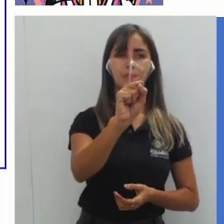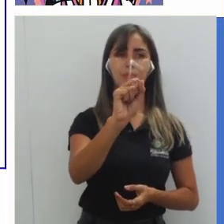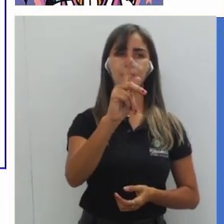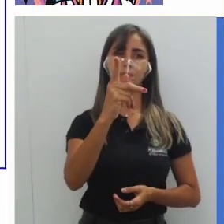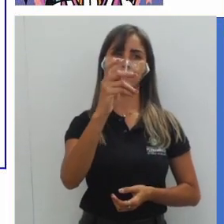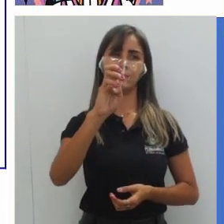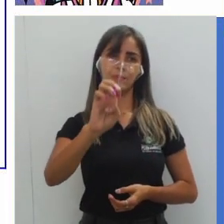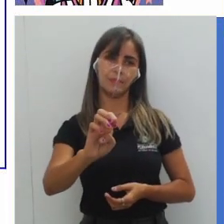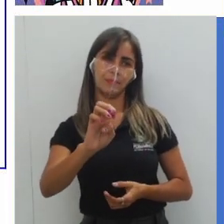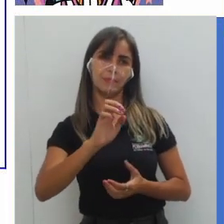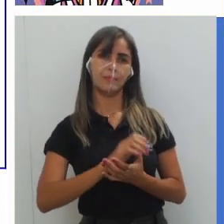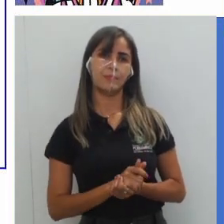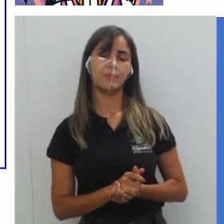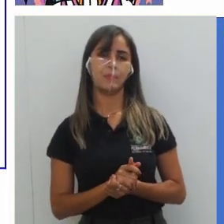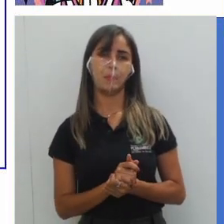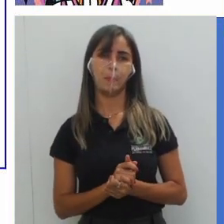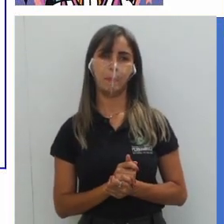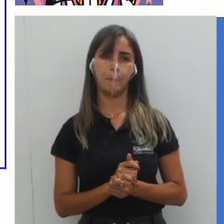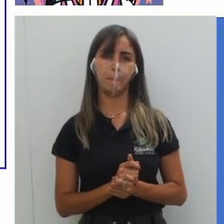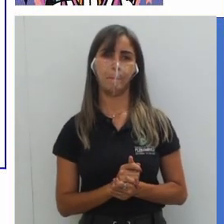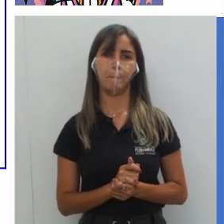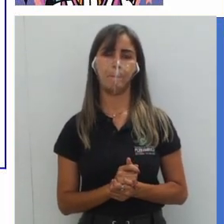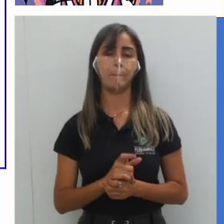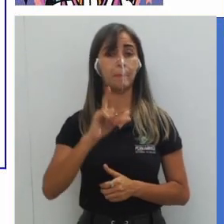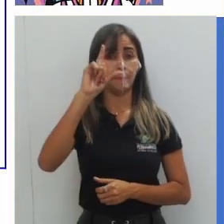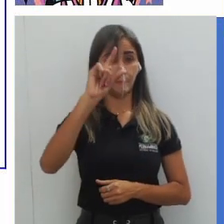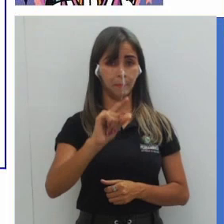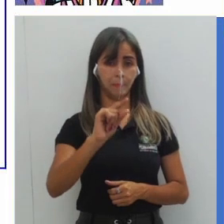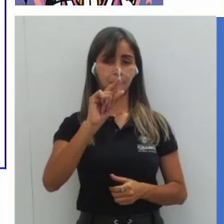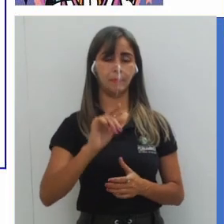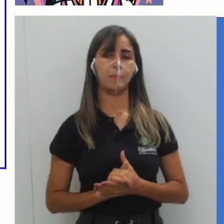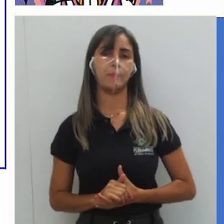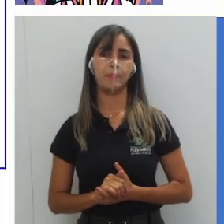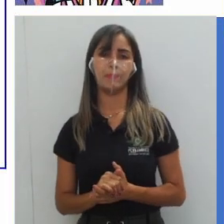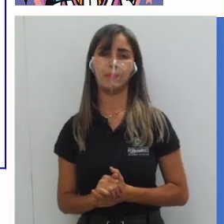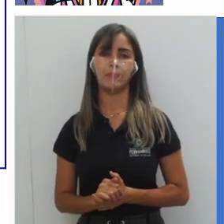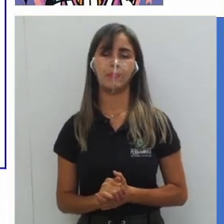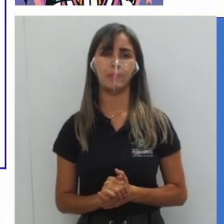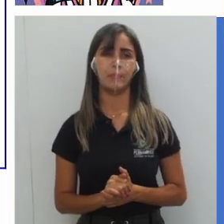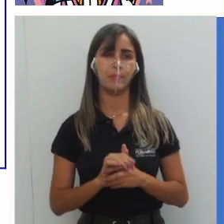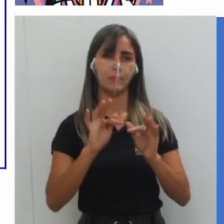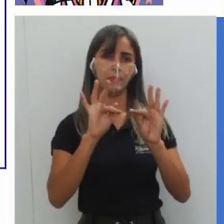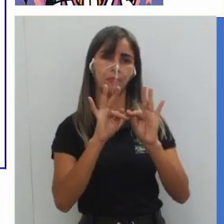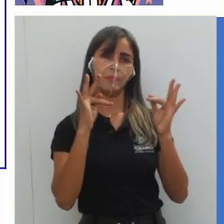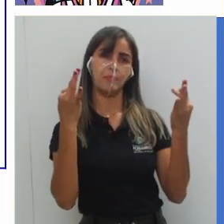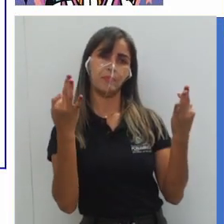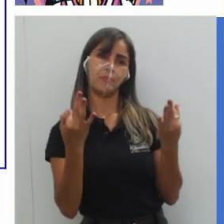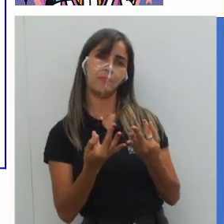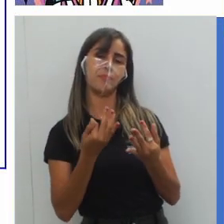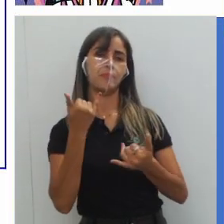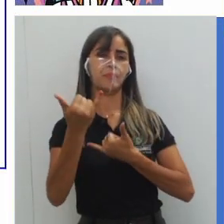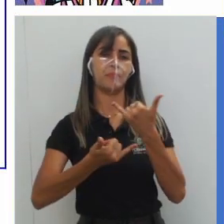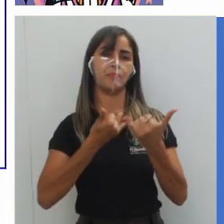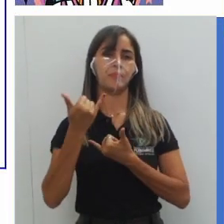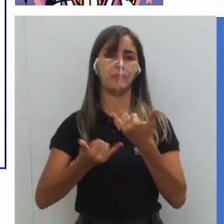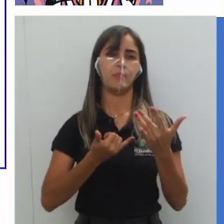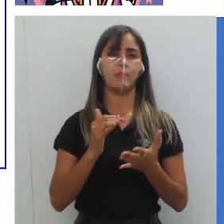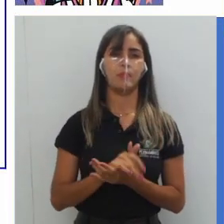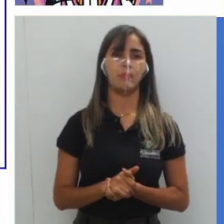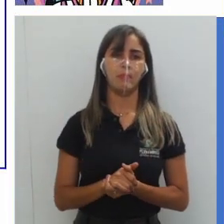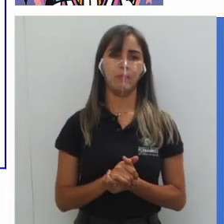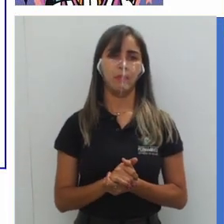Cheap, barato. Small, né? Menor. Funny,